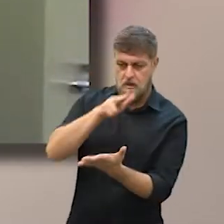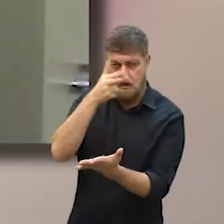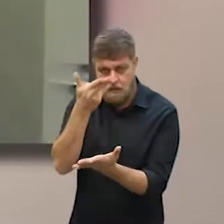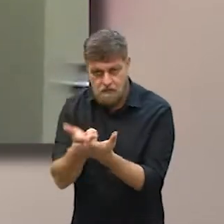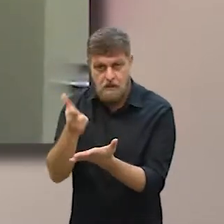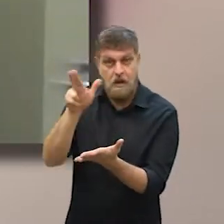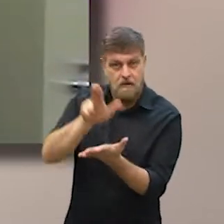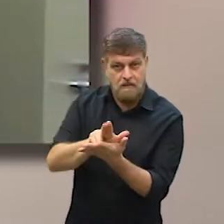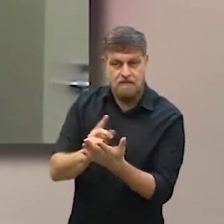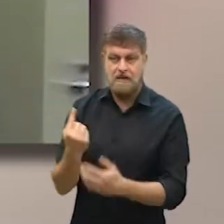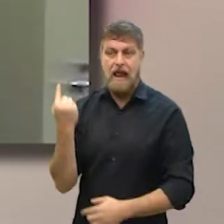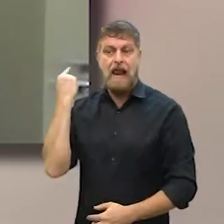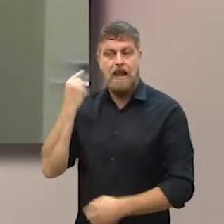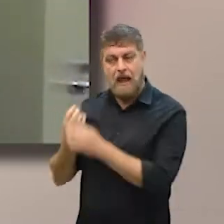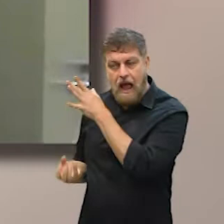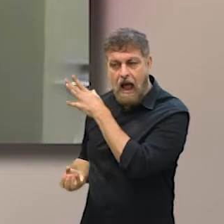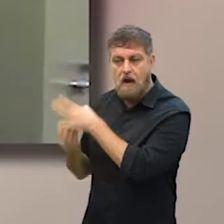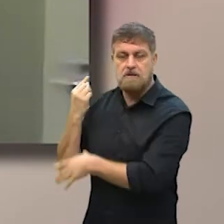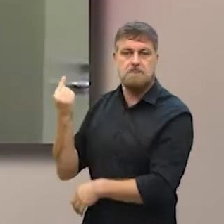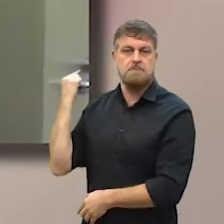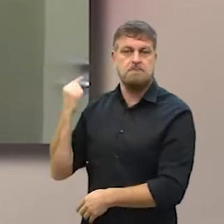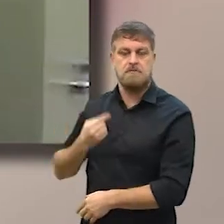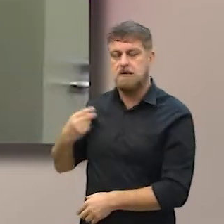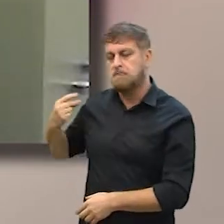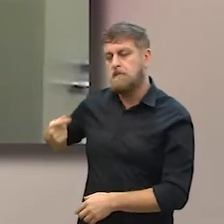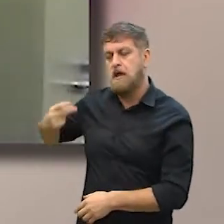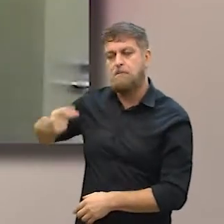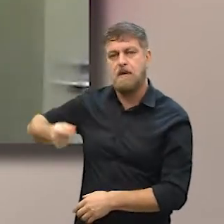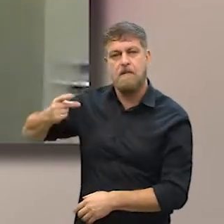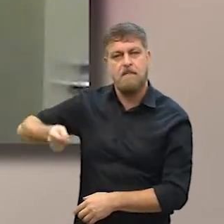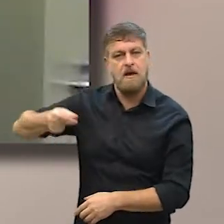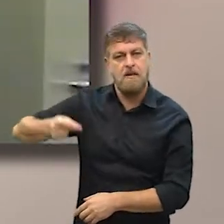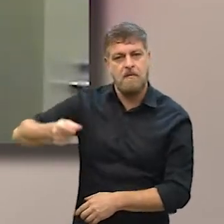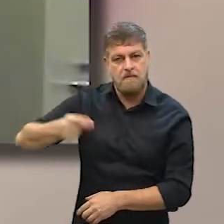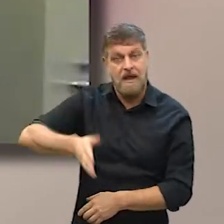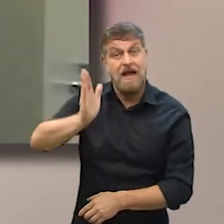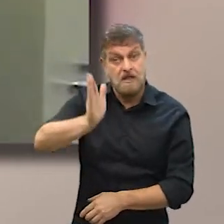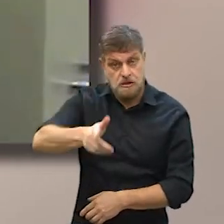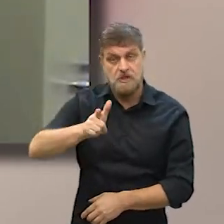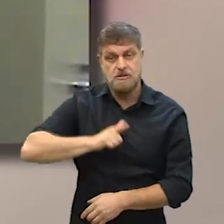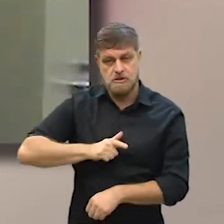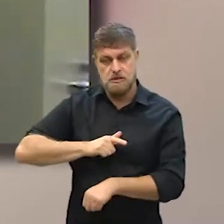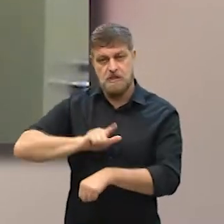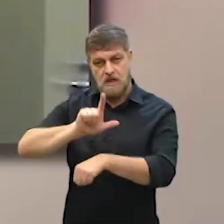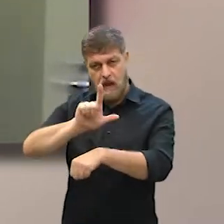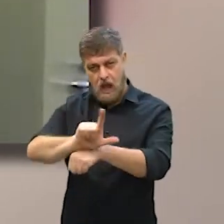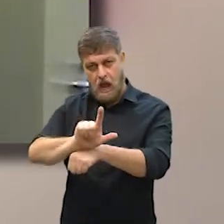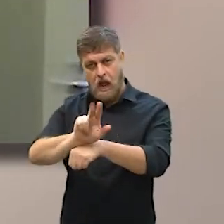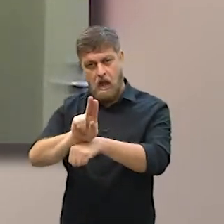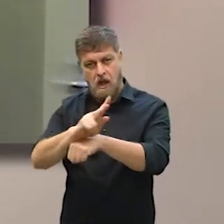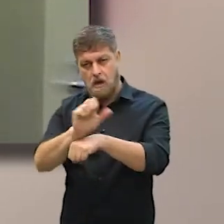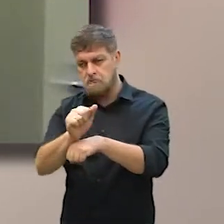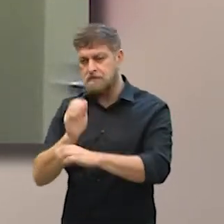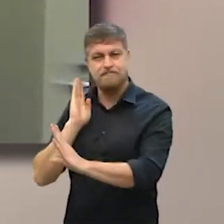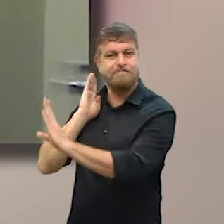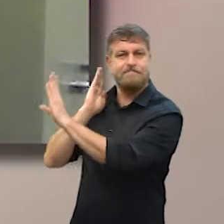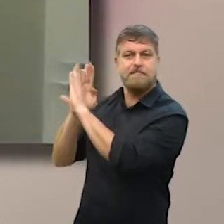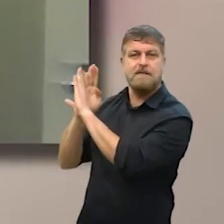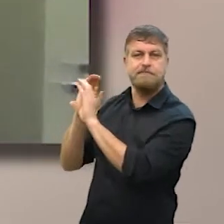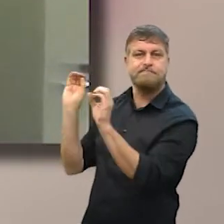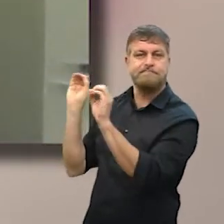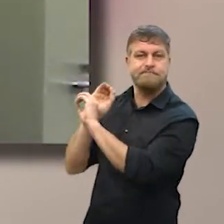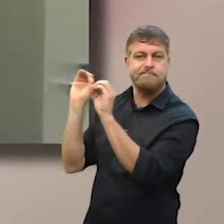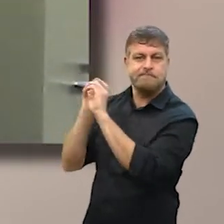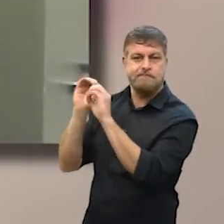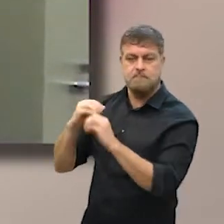convulsivas no passado pode ser um indicador também de naquela época né já era você a gente sofre de lúpus eritematoso sistêmico que não foi